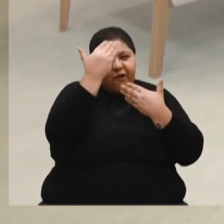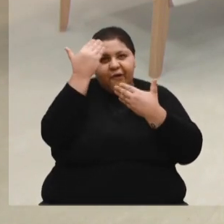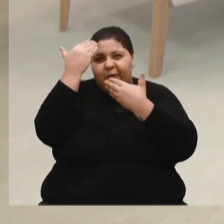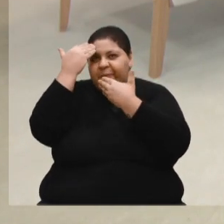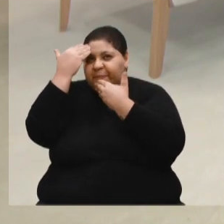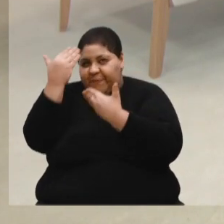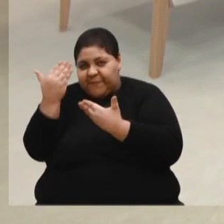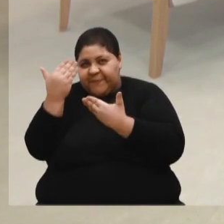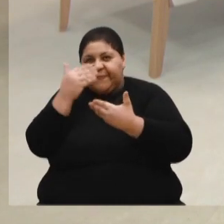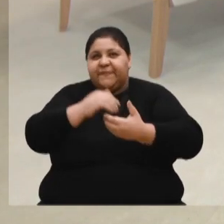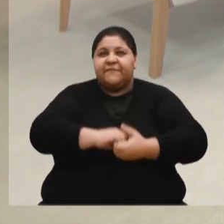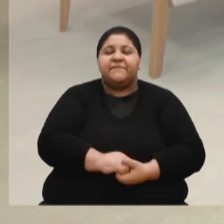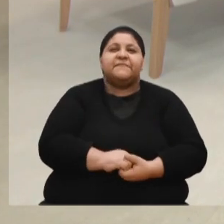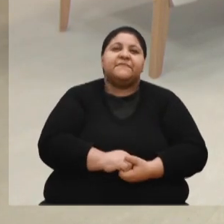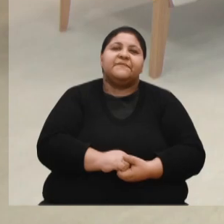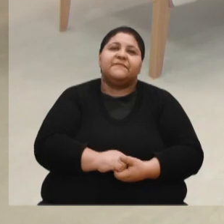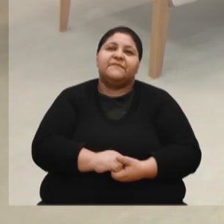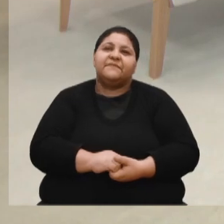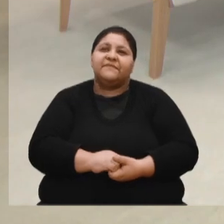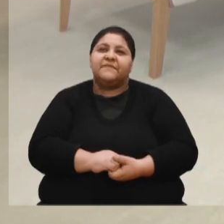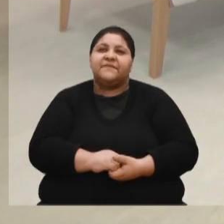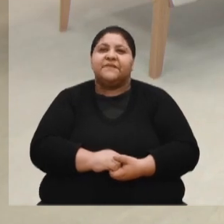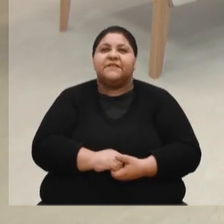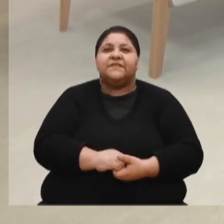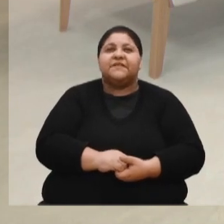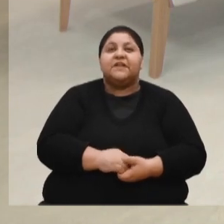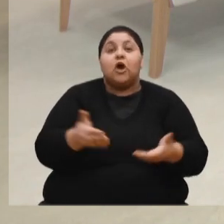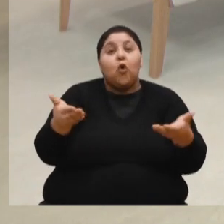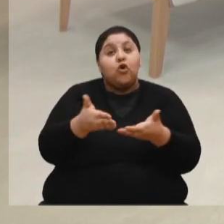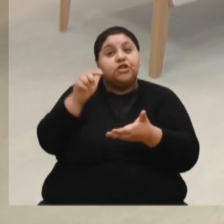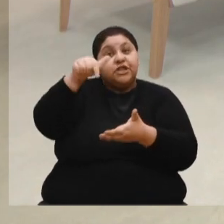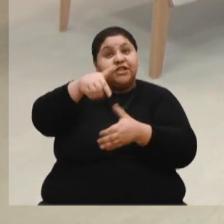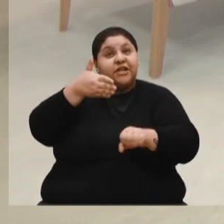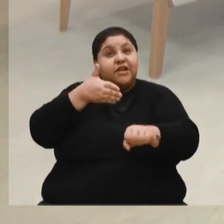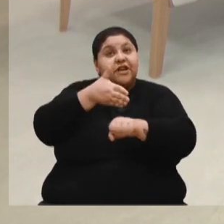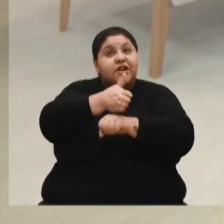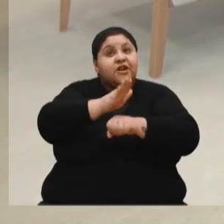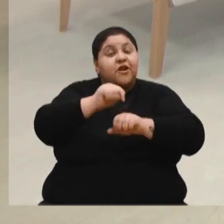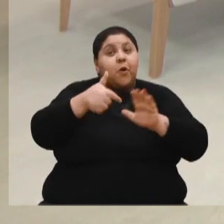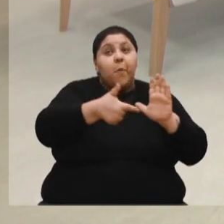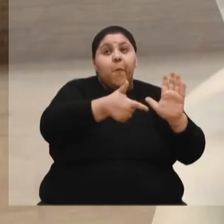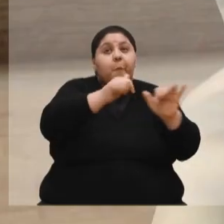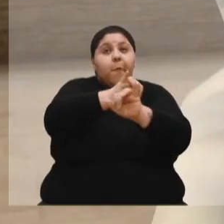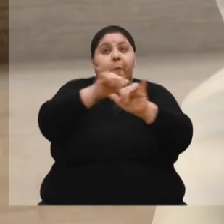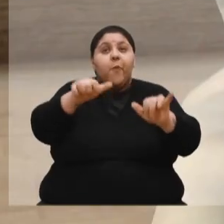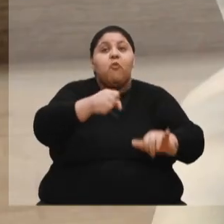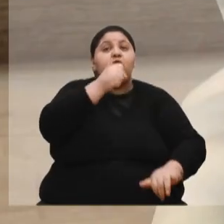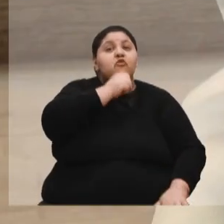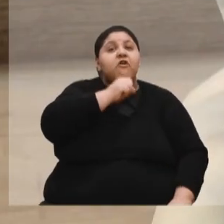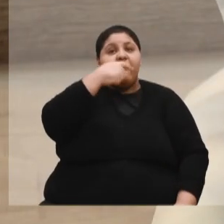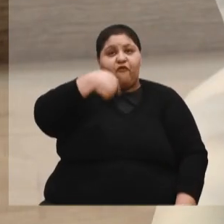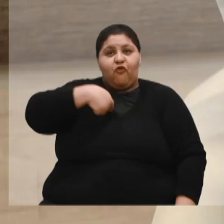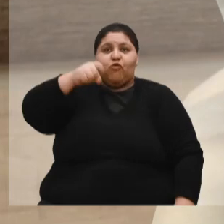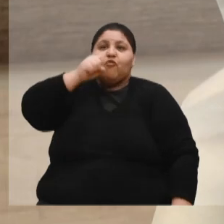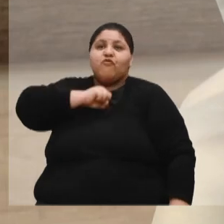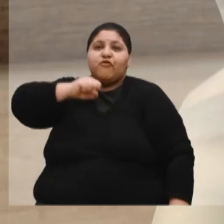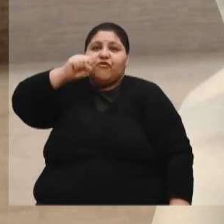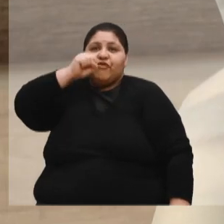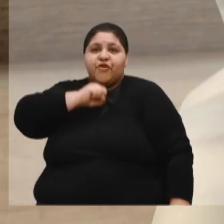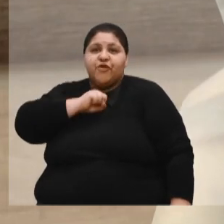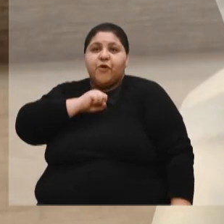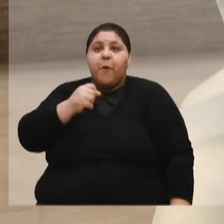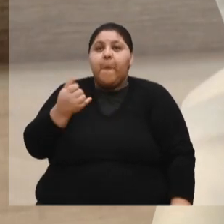Délcio Agliardi e ao Antônio Jacomim por vir aqui compartilhar conosco o avô do meu avô